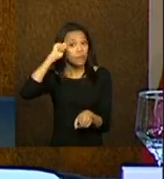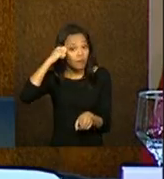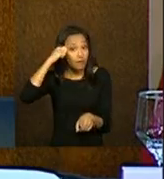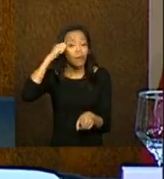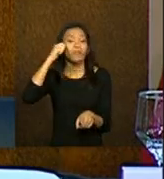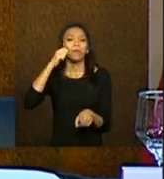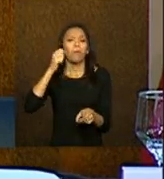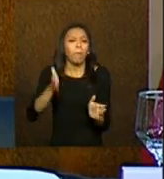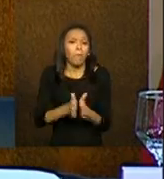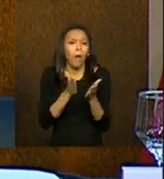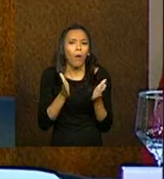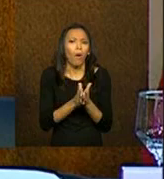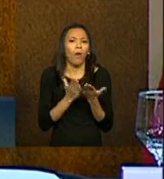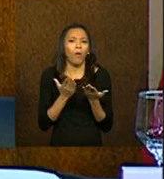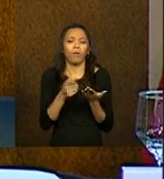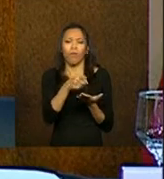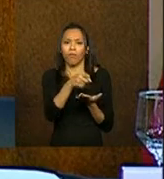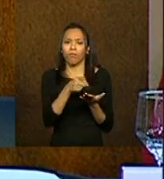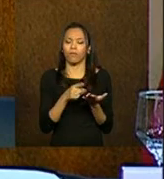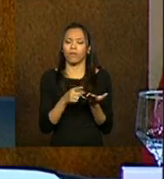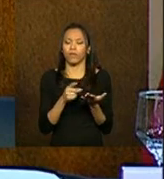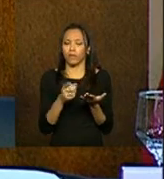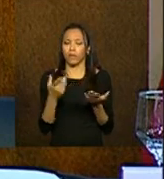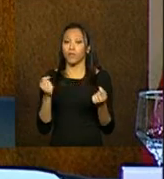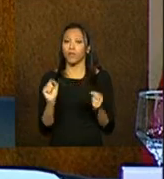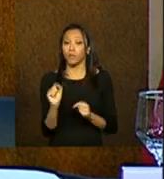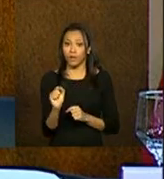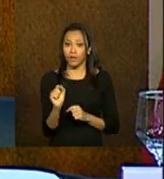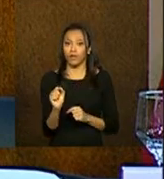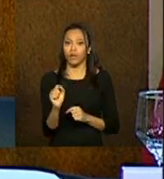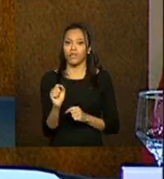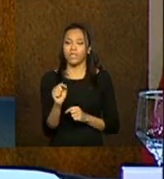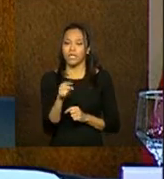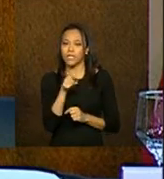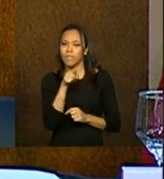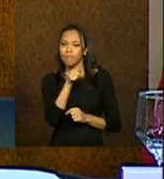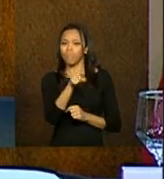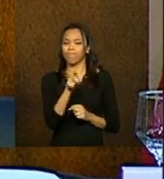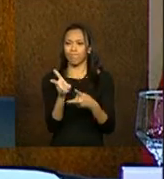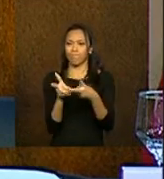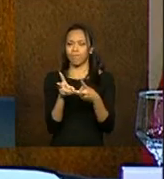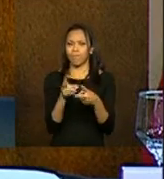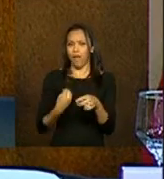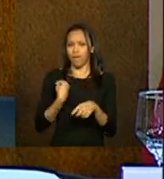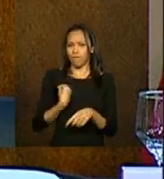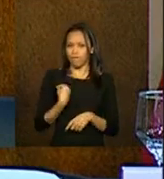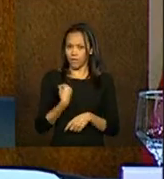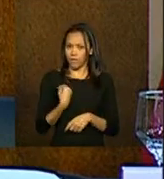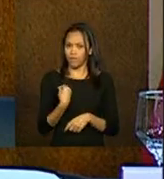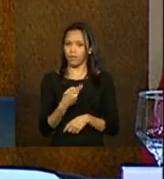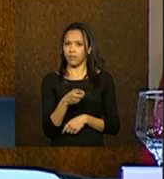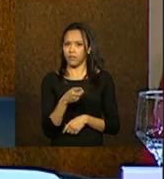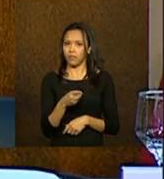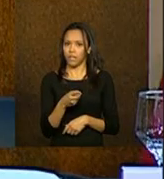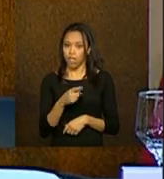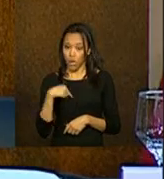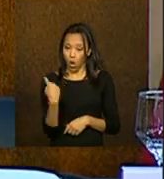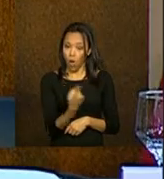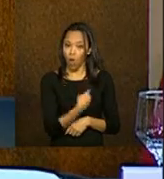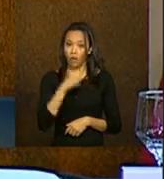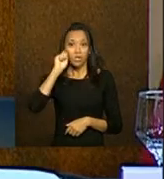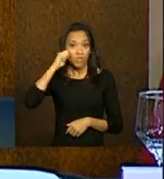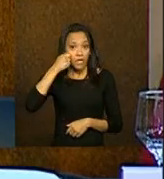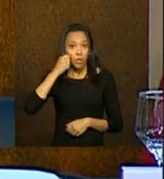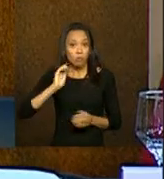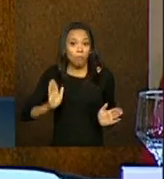origem muito pobre, o quanto que a perspectiva de vida de, como eles falam, nós que somos